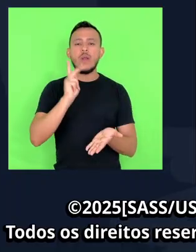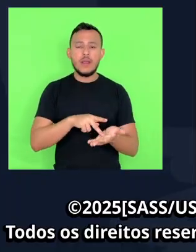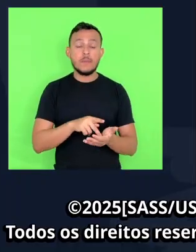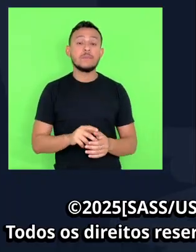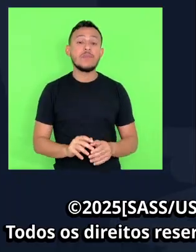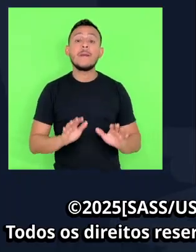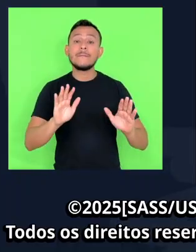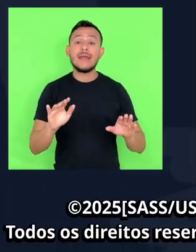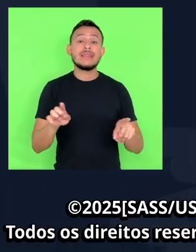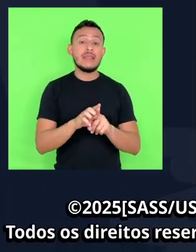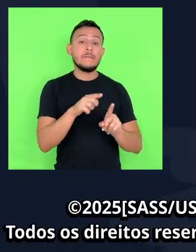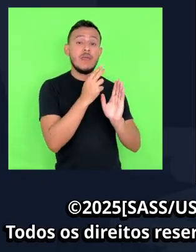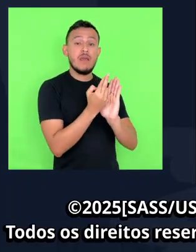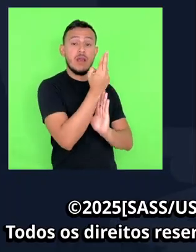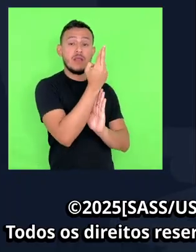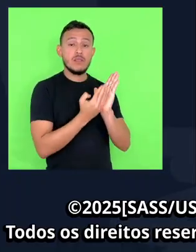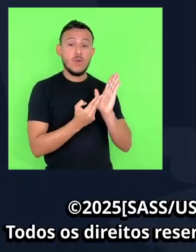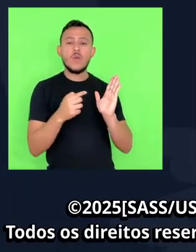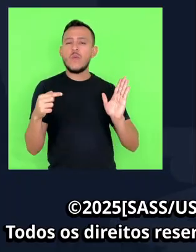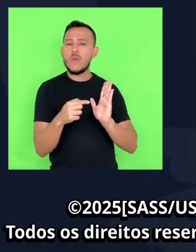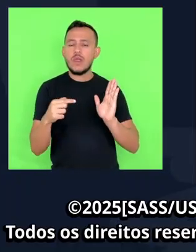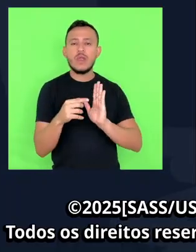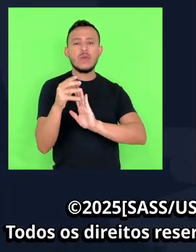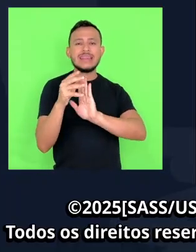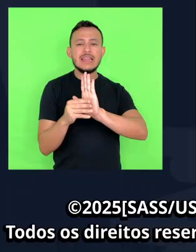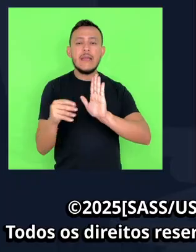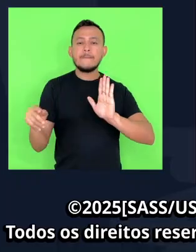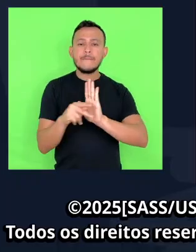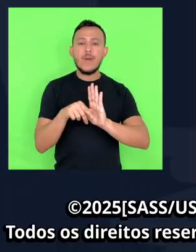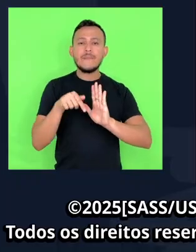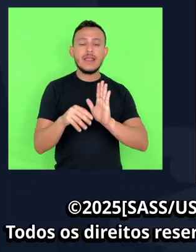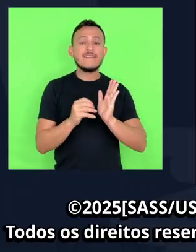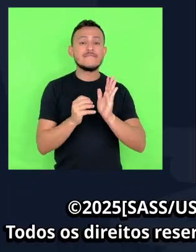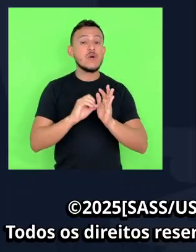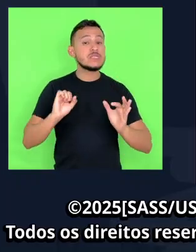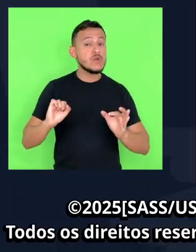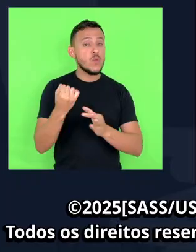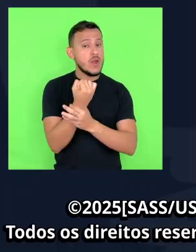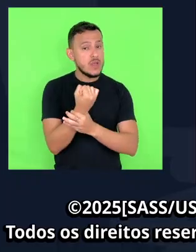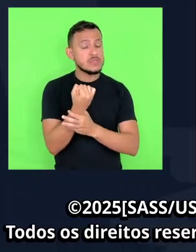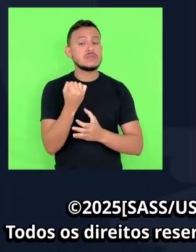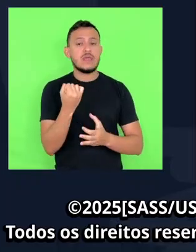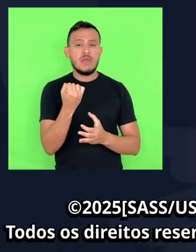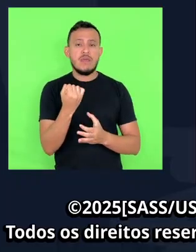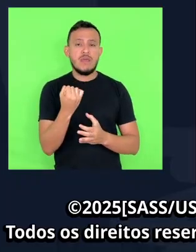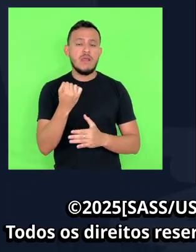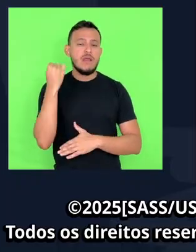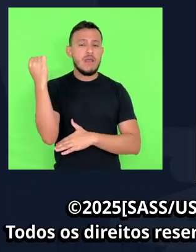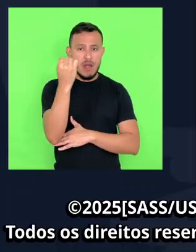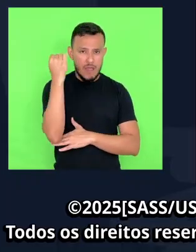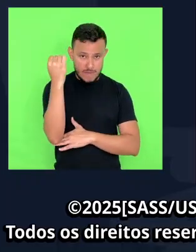vou destacar deste relatório os dados referentes à insegurança alimentar